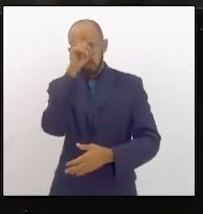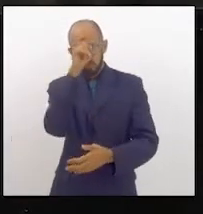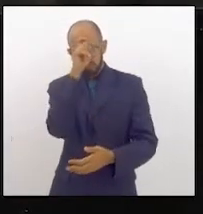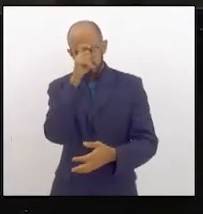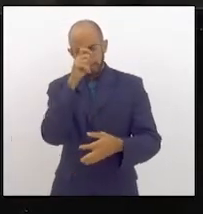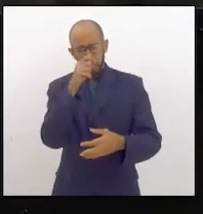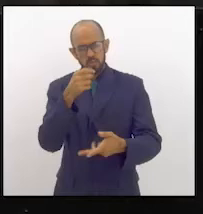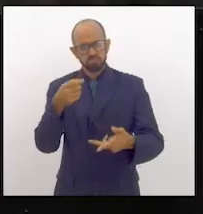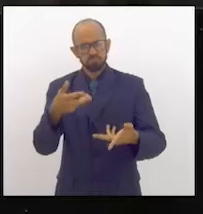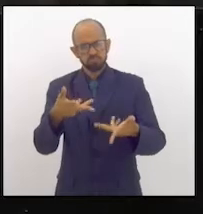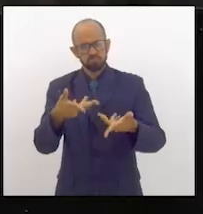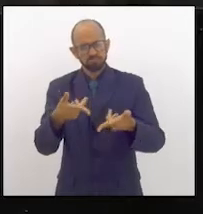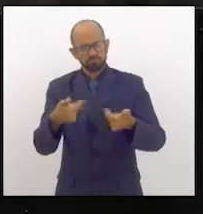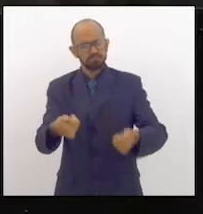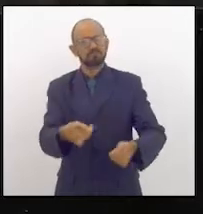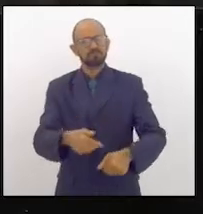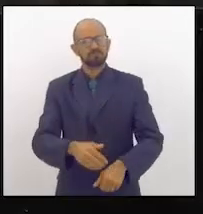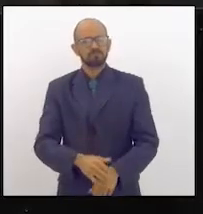decente